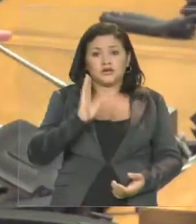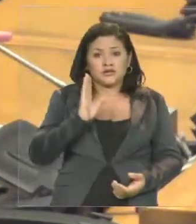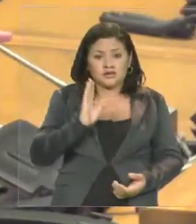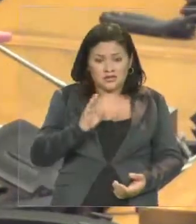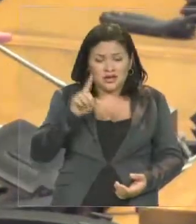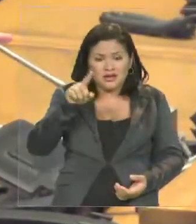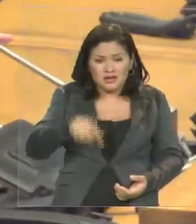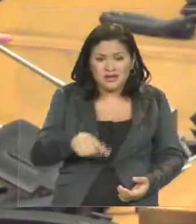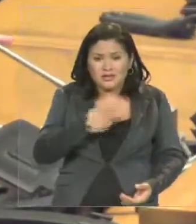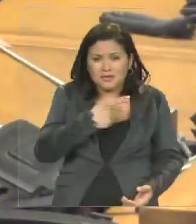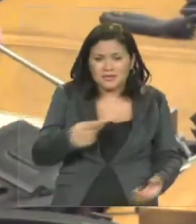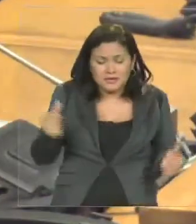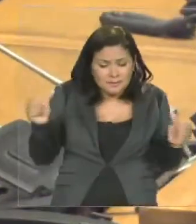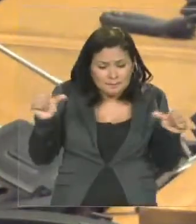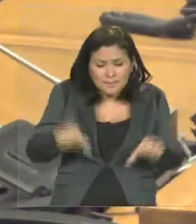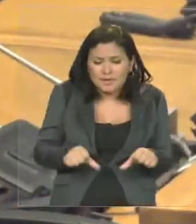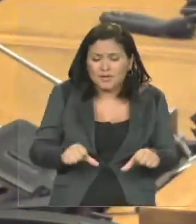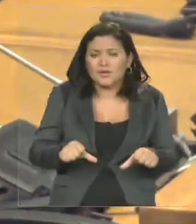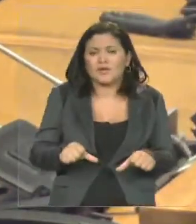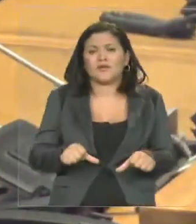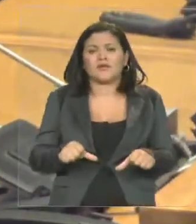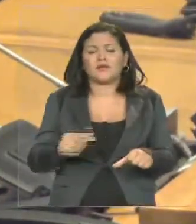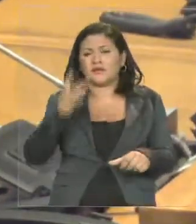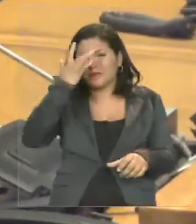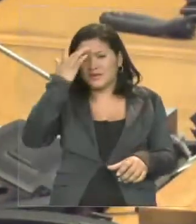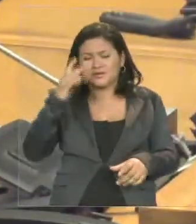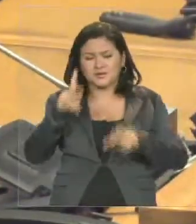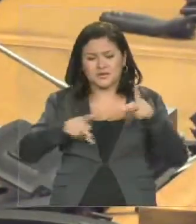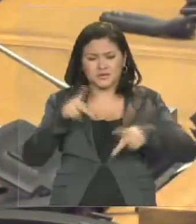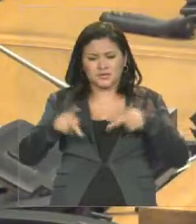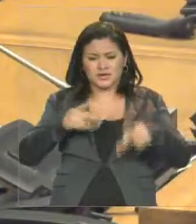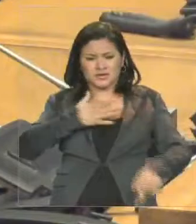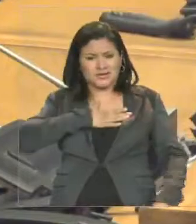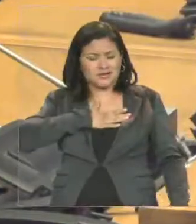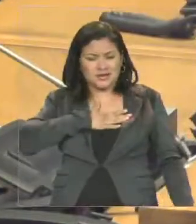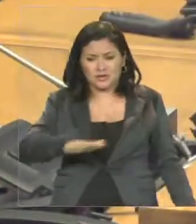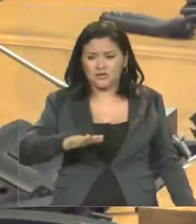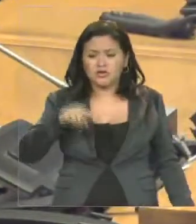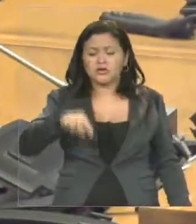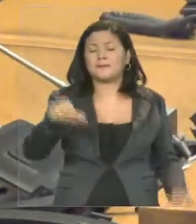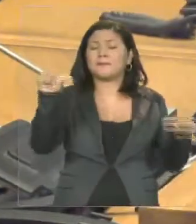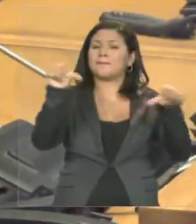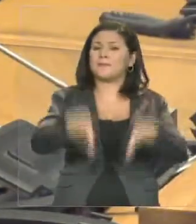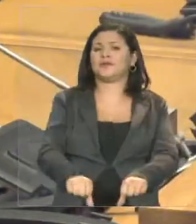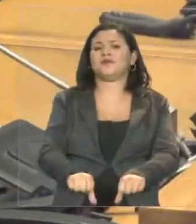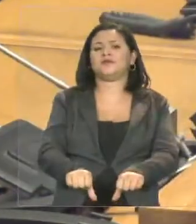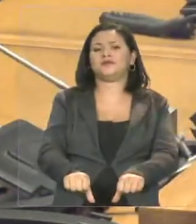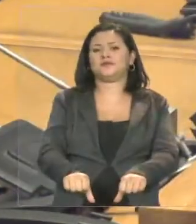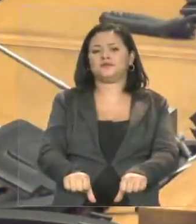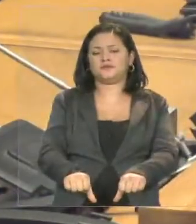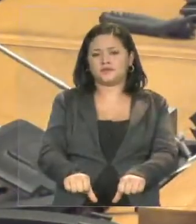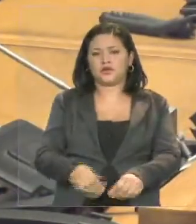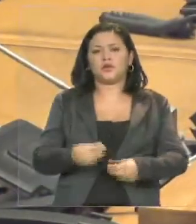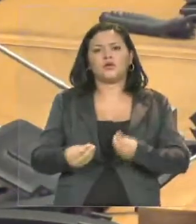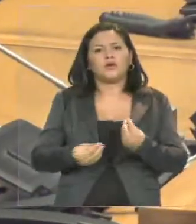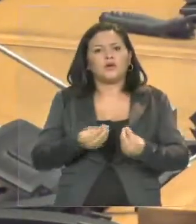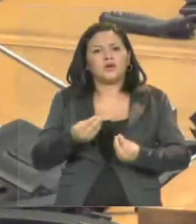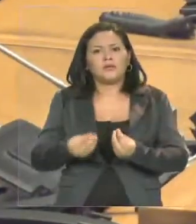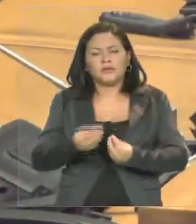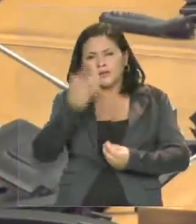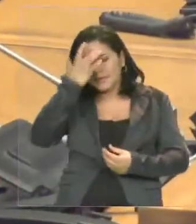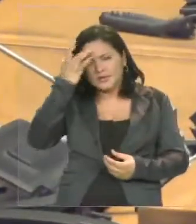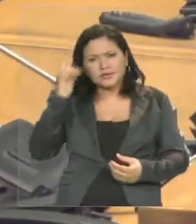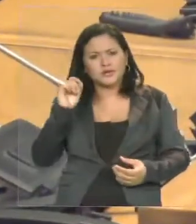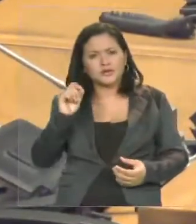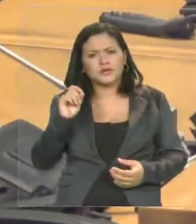história. Como alguém que não foi eleito, como alguém cuja a sociedade não reconhece, pode comandar